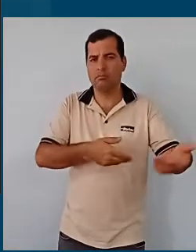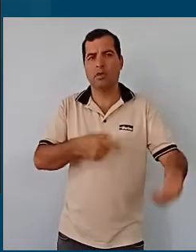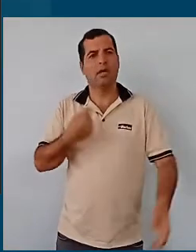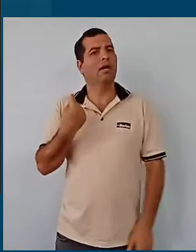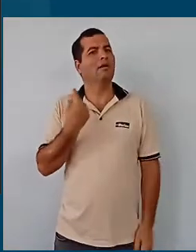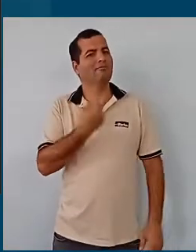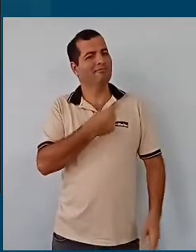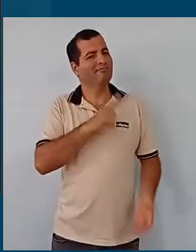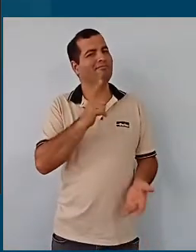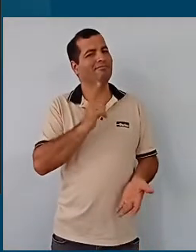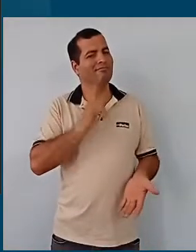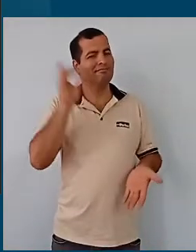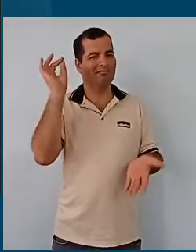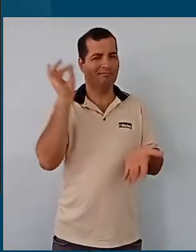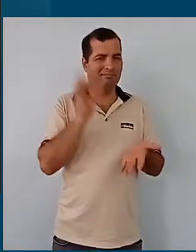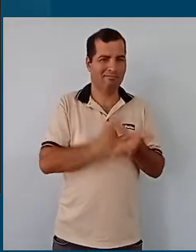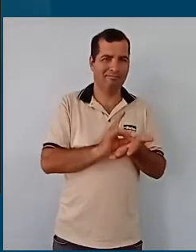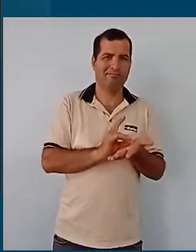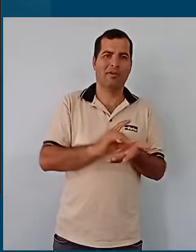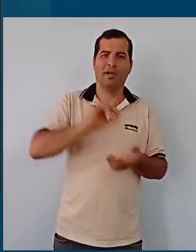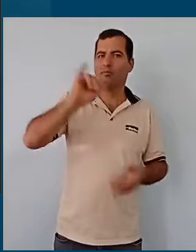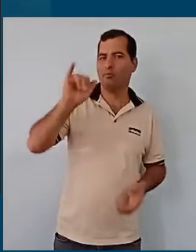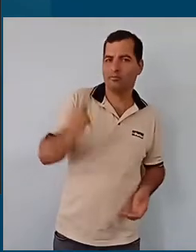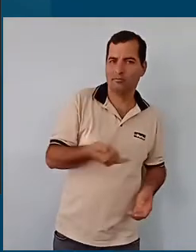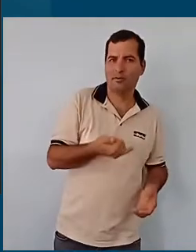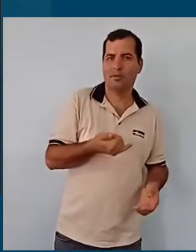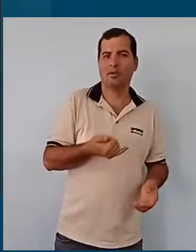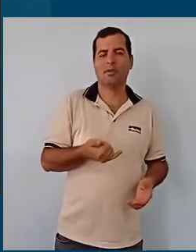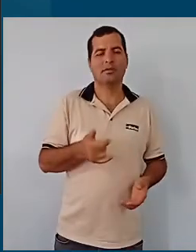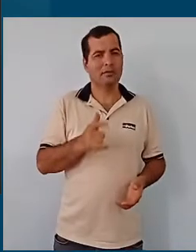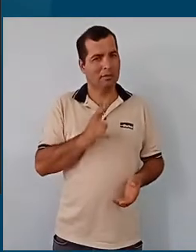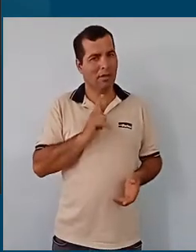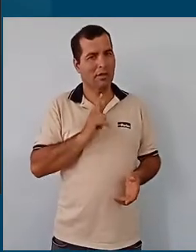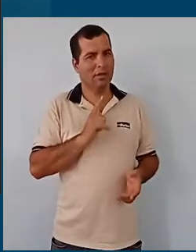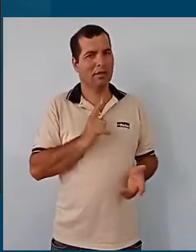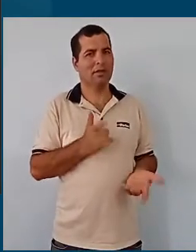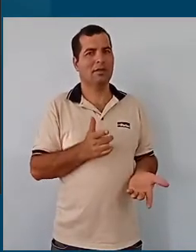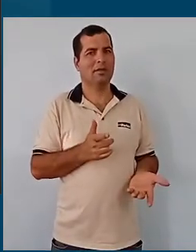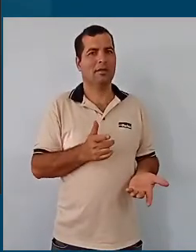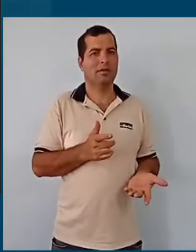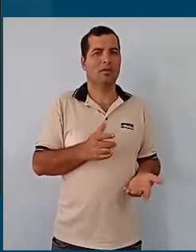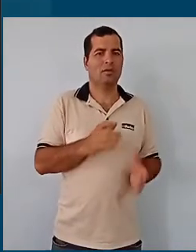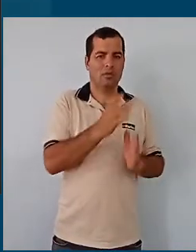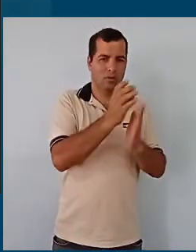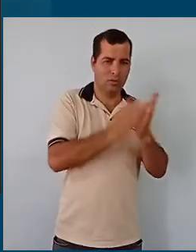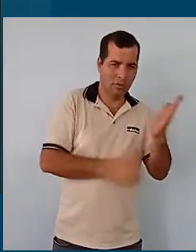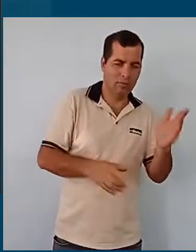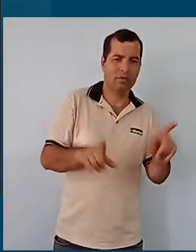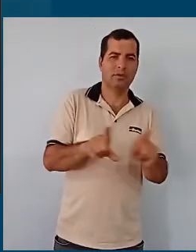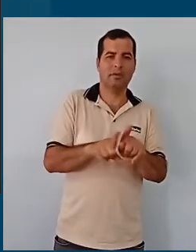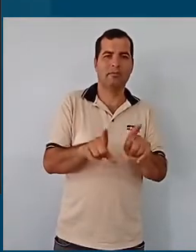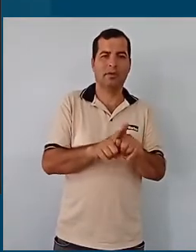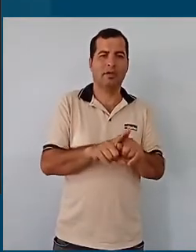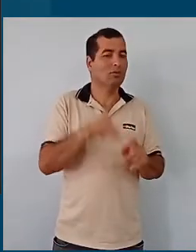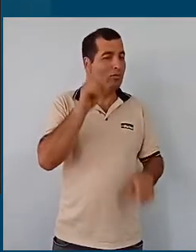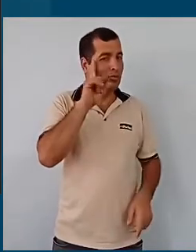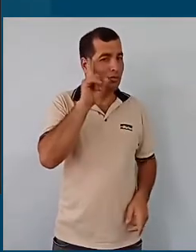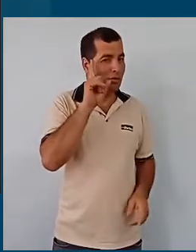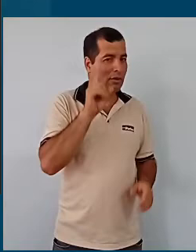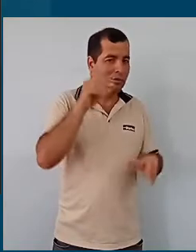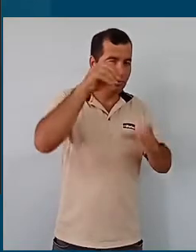de fato, a oportunidade de fazer um processo mais, quer dizer, do ponto de vista curricular e na prática cotidiana,